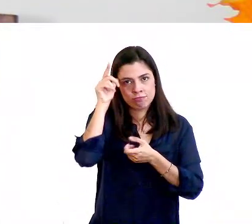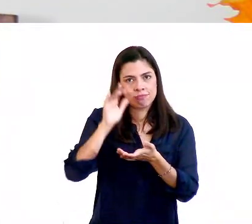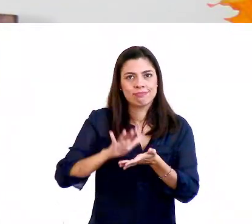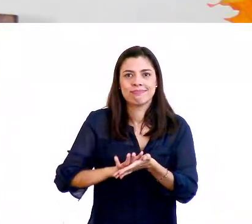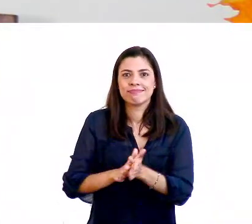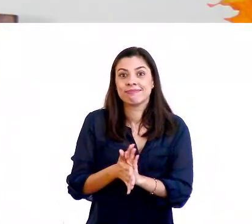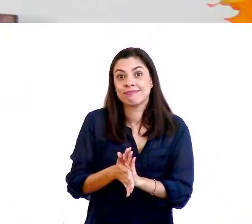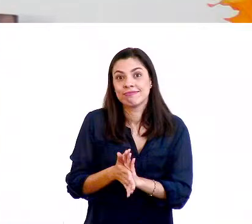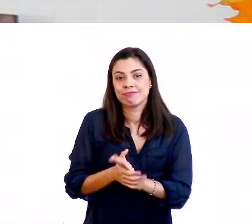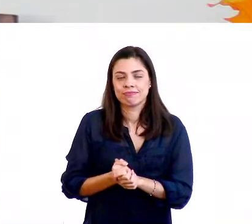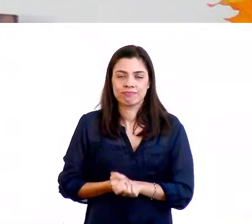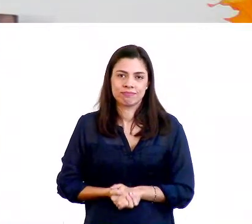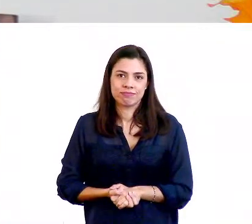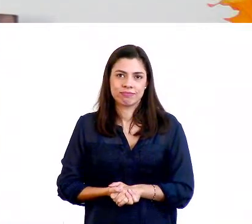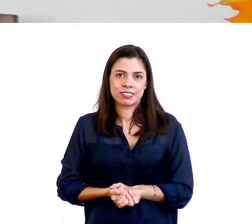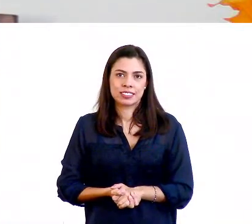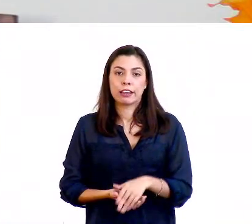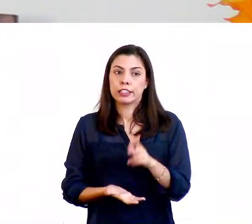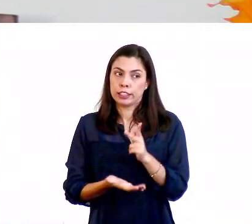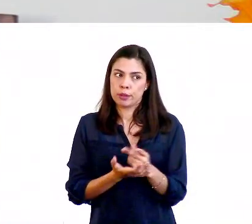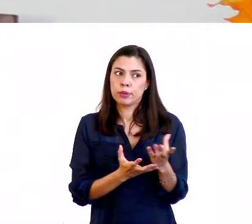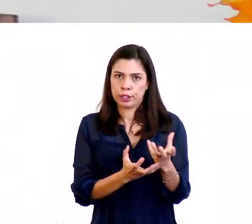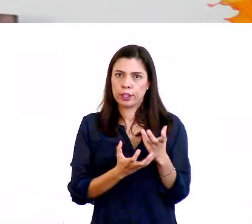pecados, que ele sempre encontra.